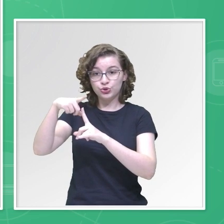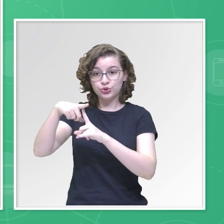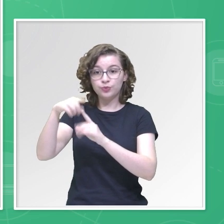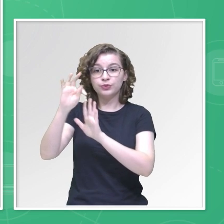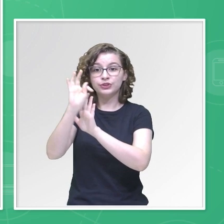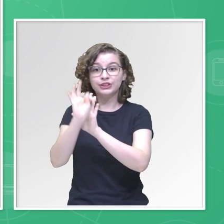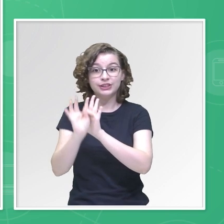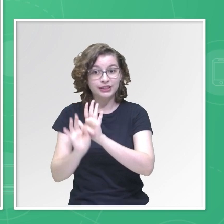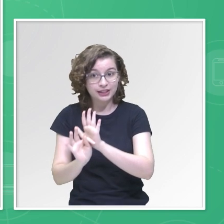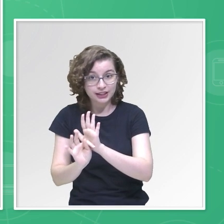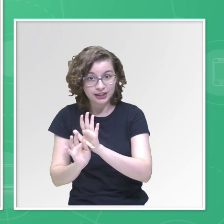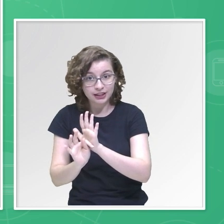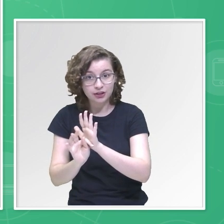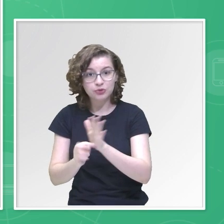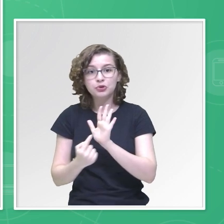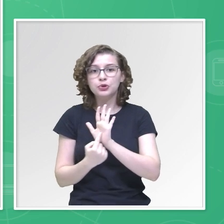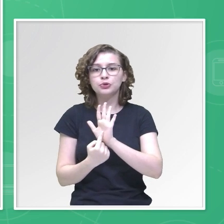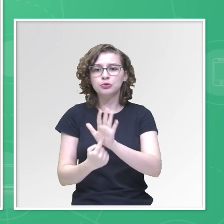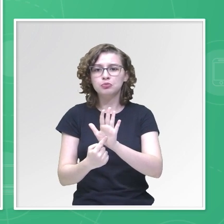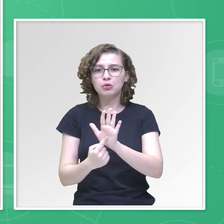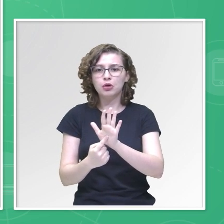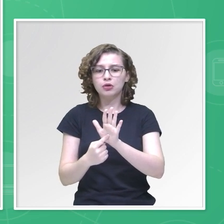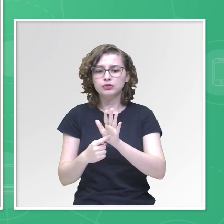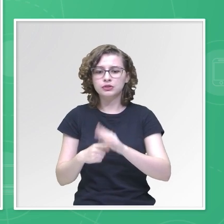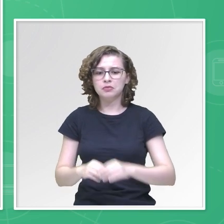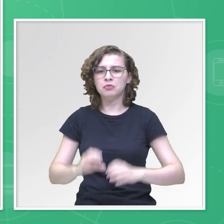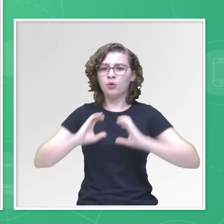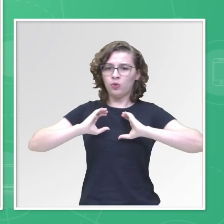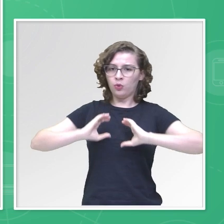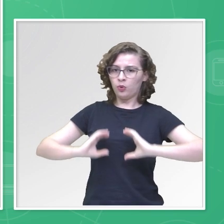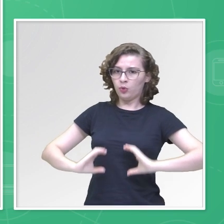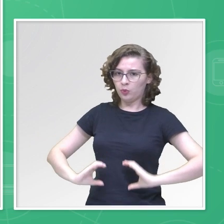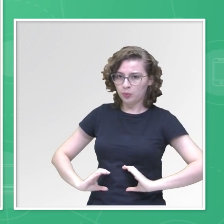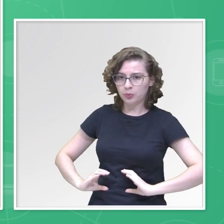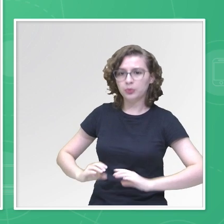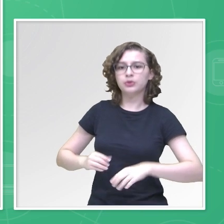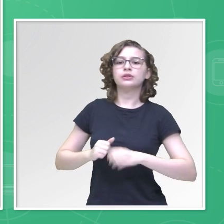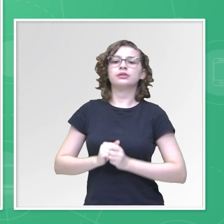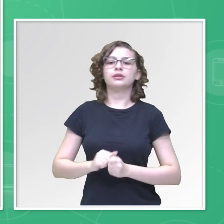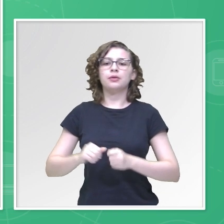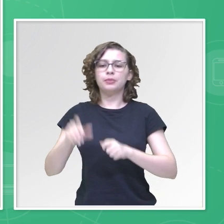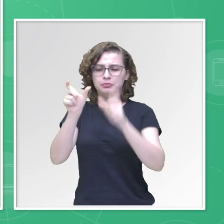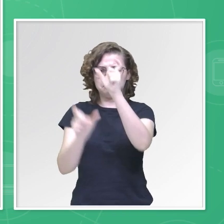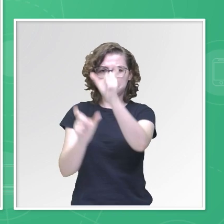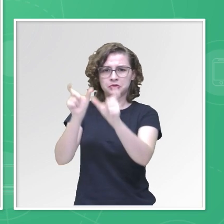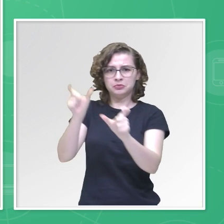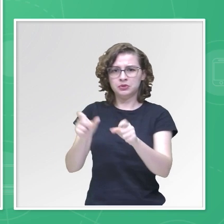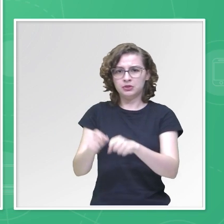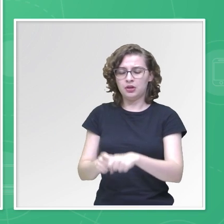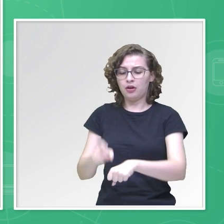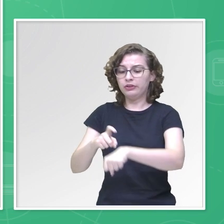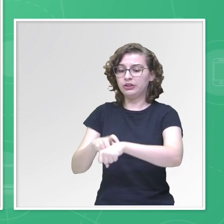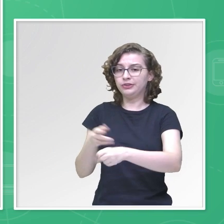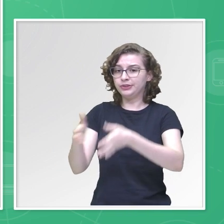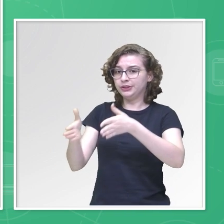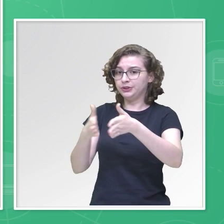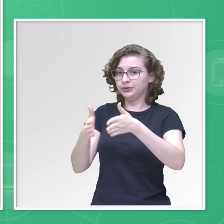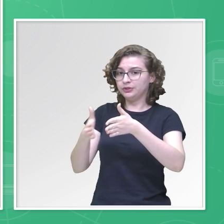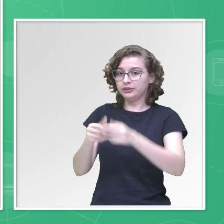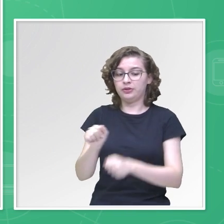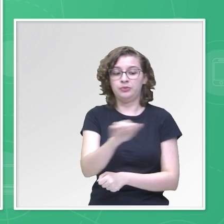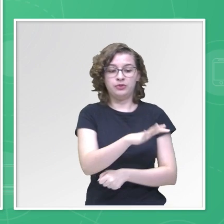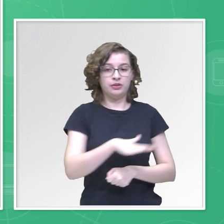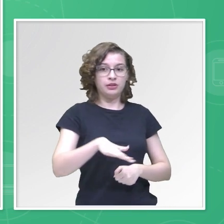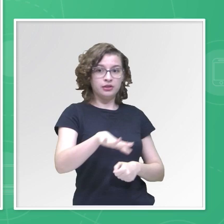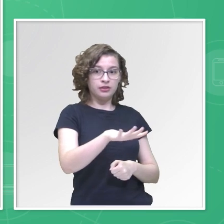as ações de personagens num determinado tempo e espaço e geralmente esse tipo de texto é